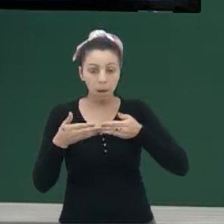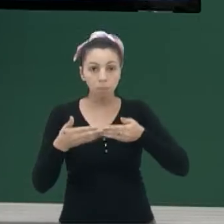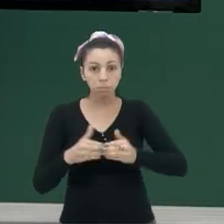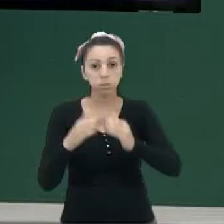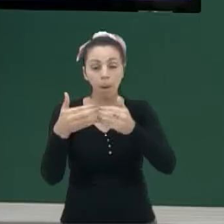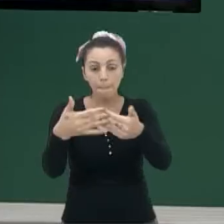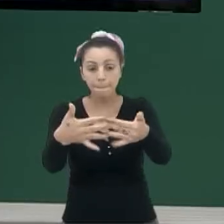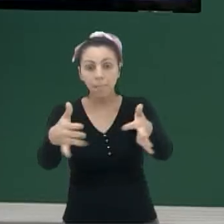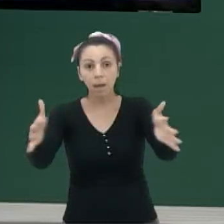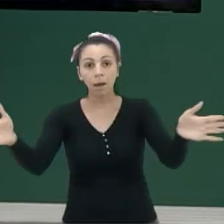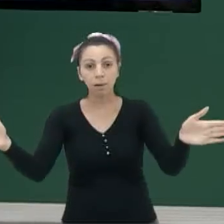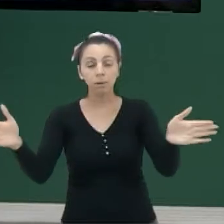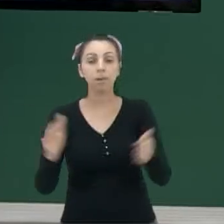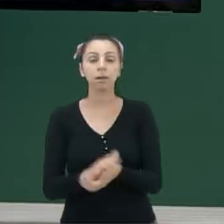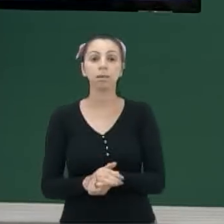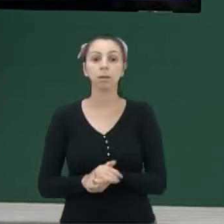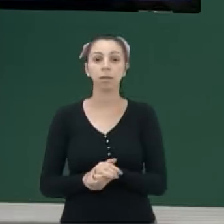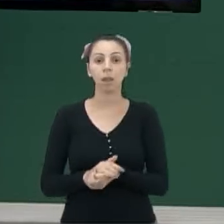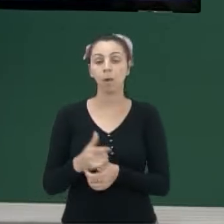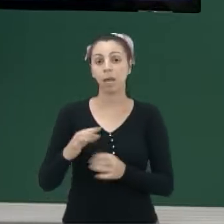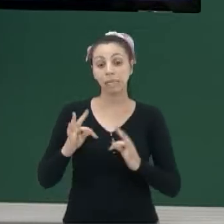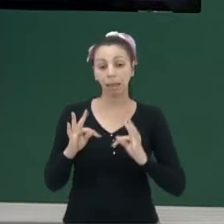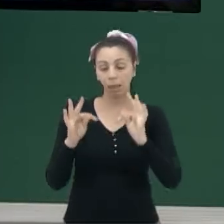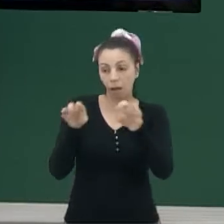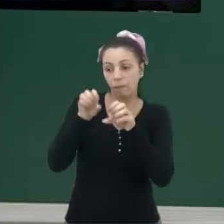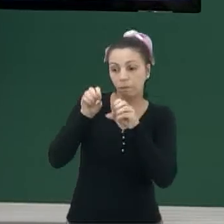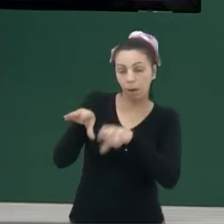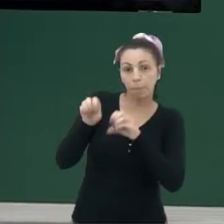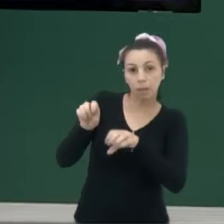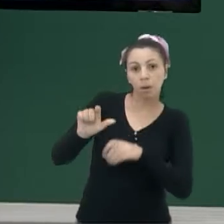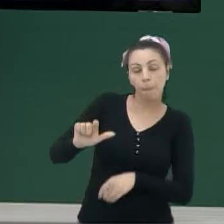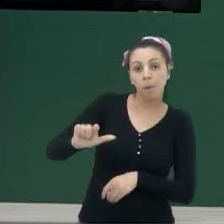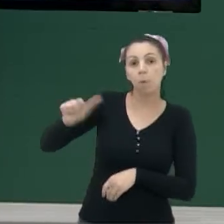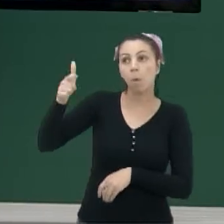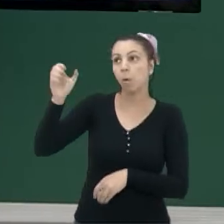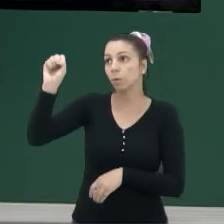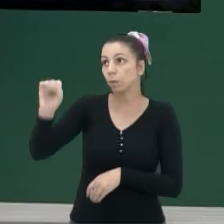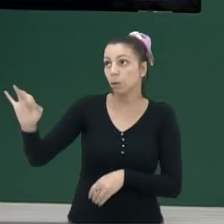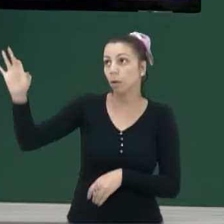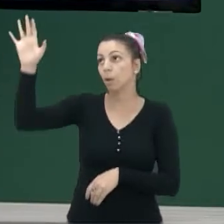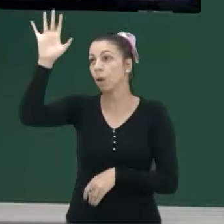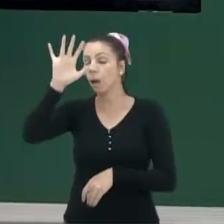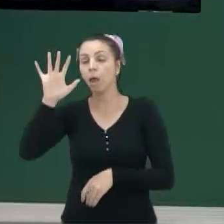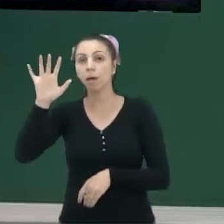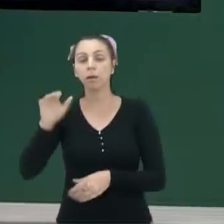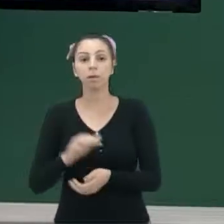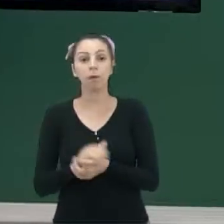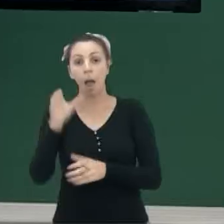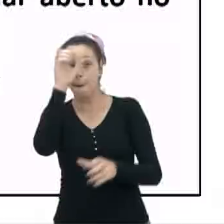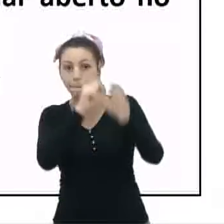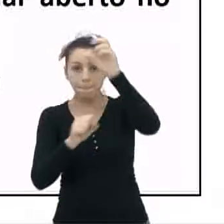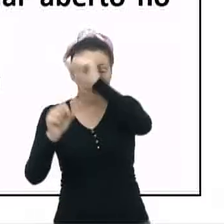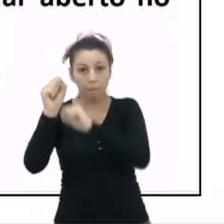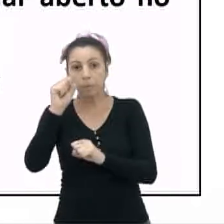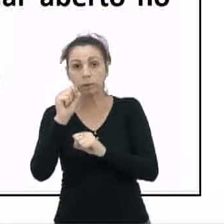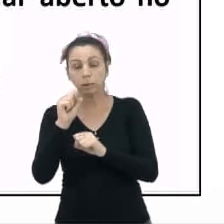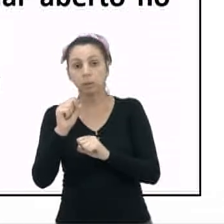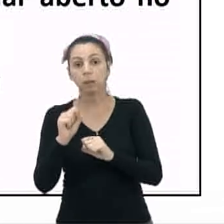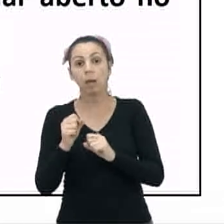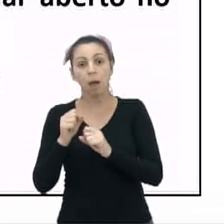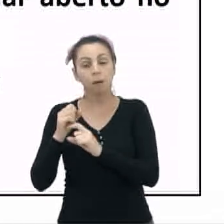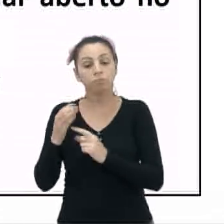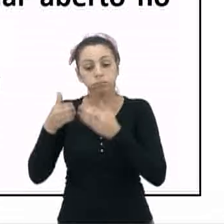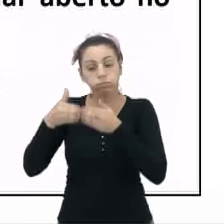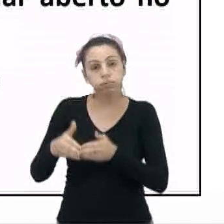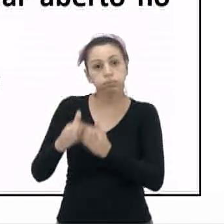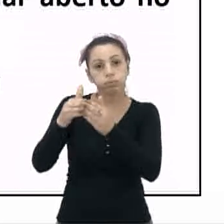vai passar para os outros europeus que também vão se aprimorar na arte da navegação. Então eu vou dar alguns minutinhos para que vocês possam ler